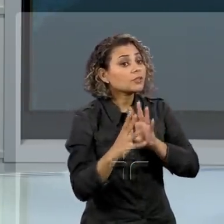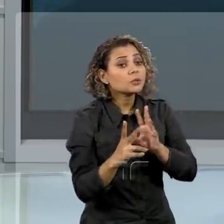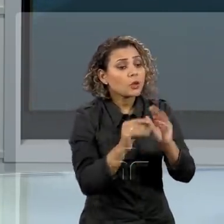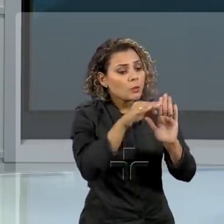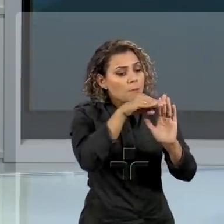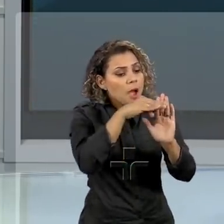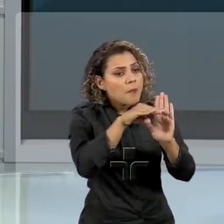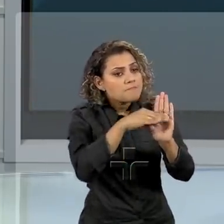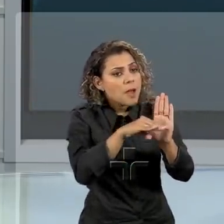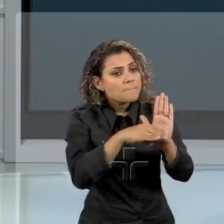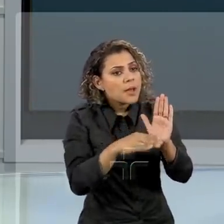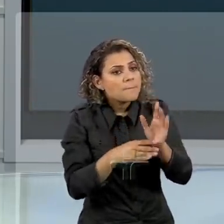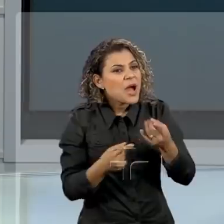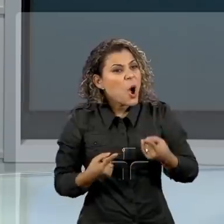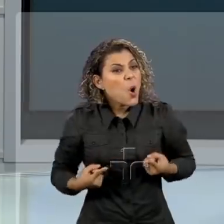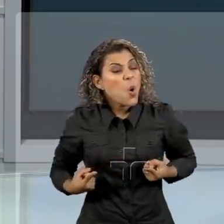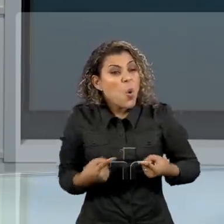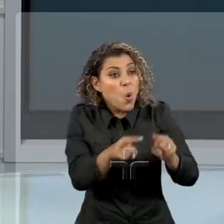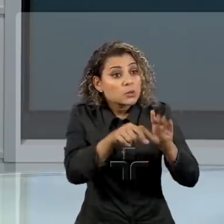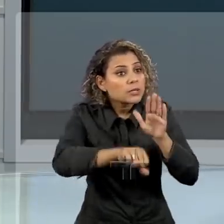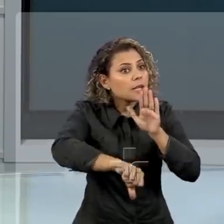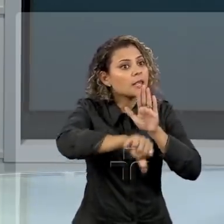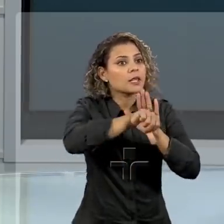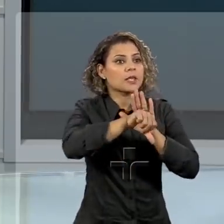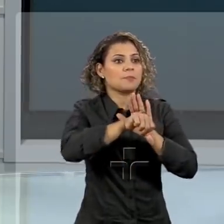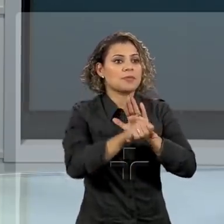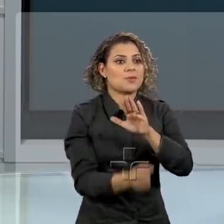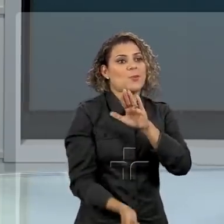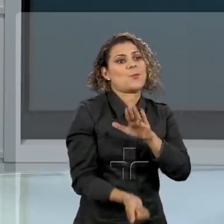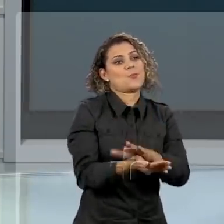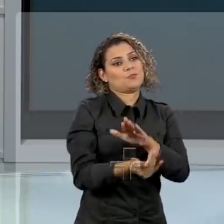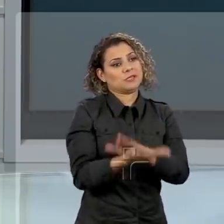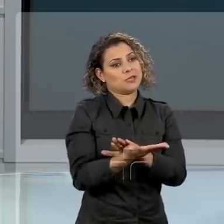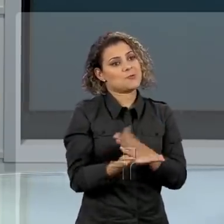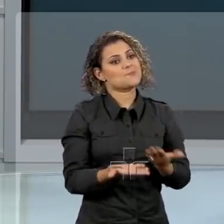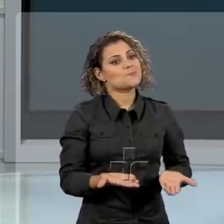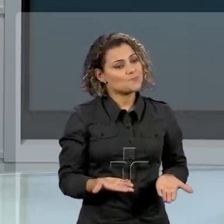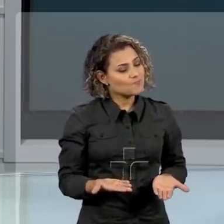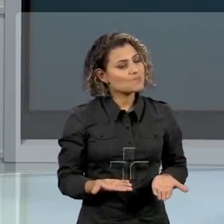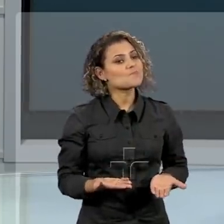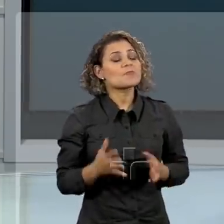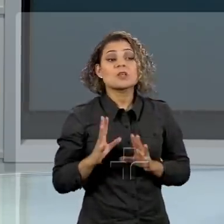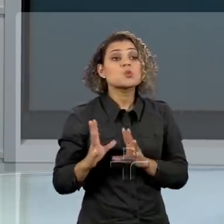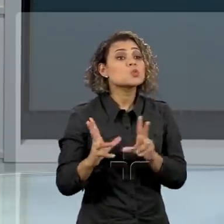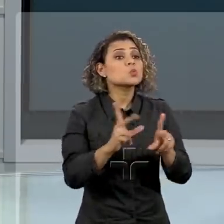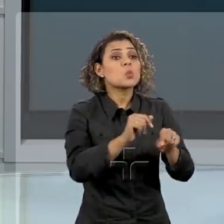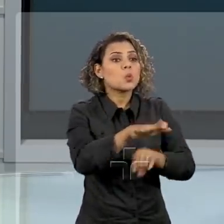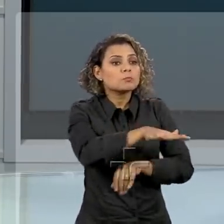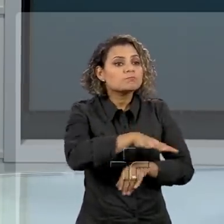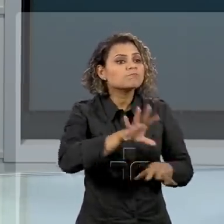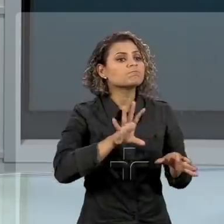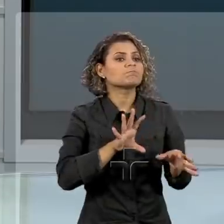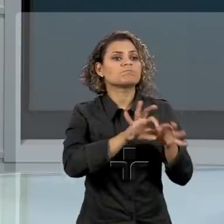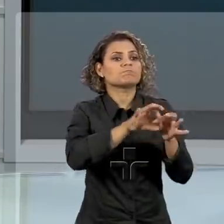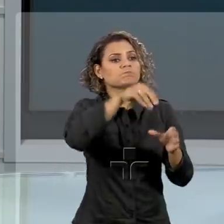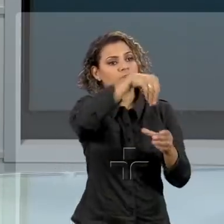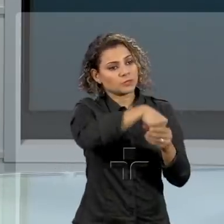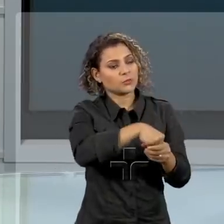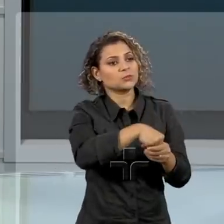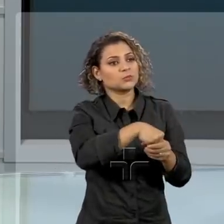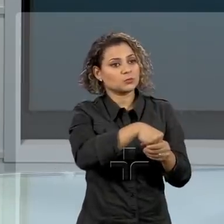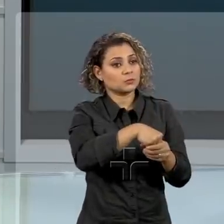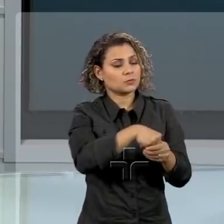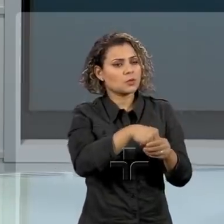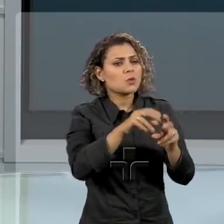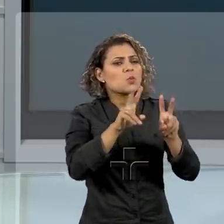sistema de combate à criminalidade, à corrupção, enfim, todas as atividades conexas. Porque o tema da